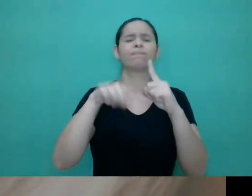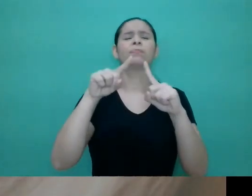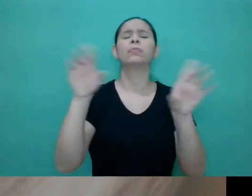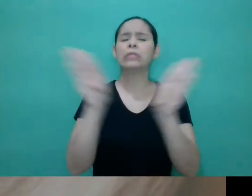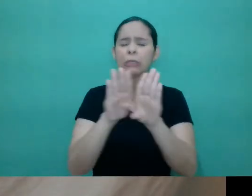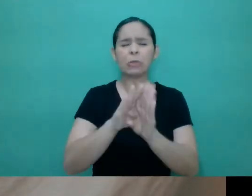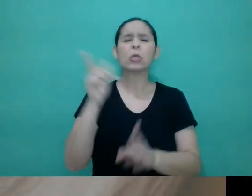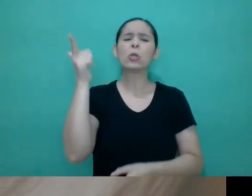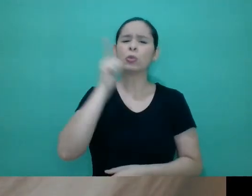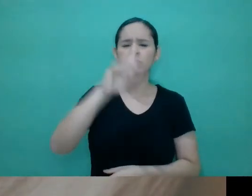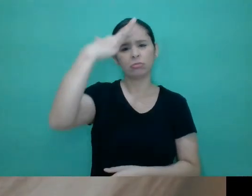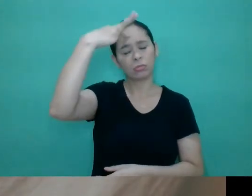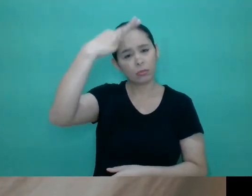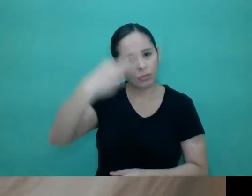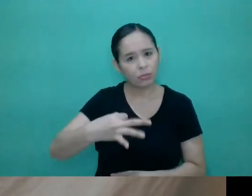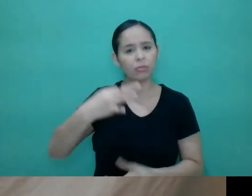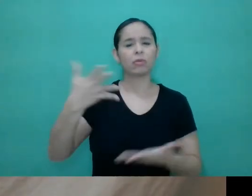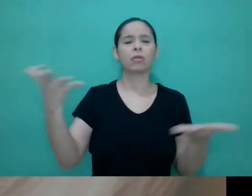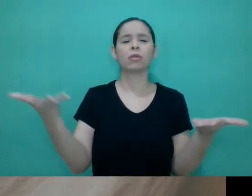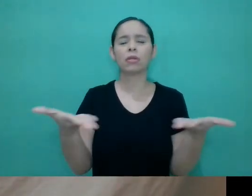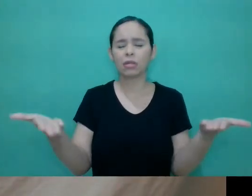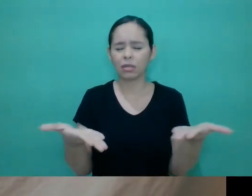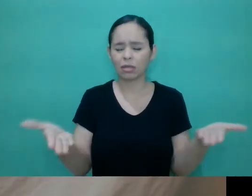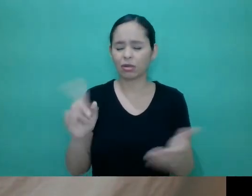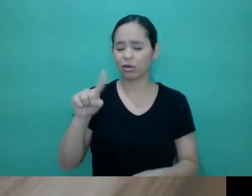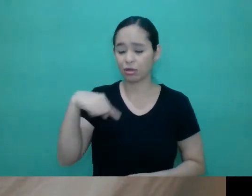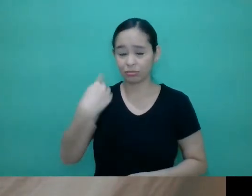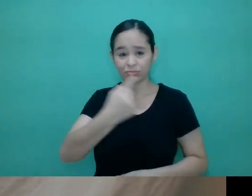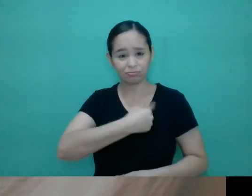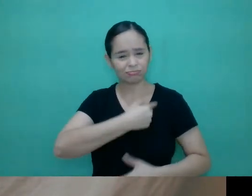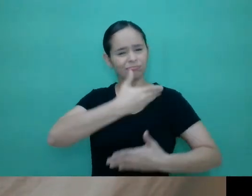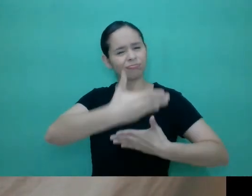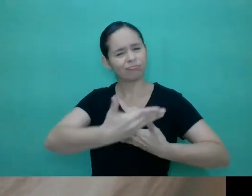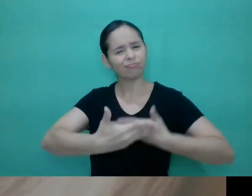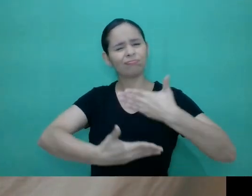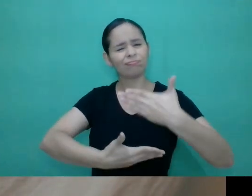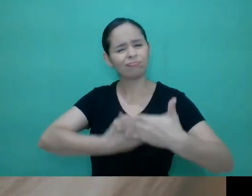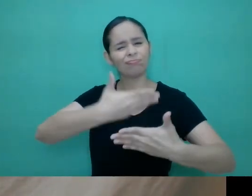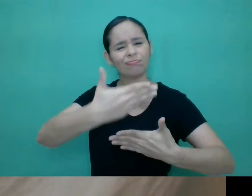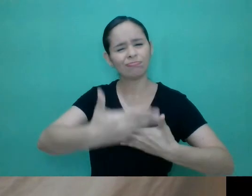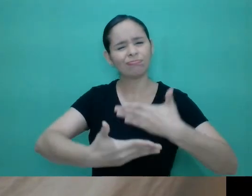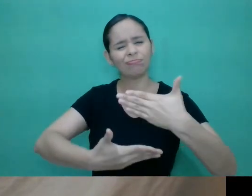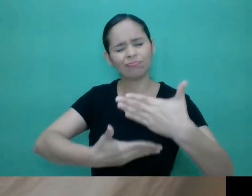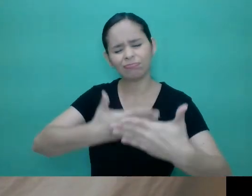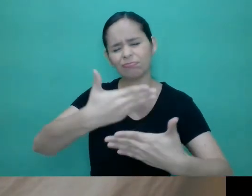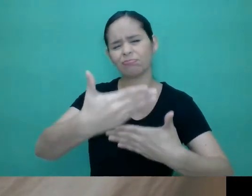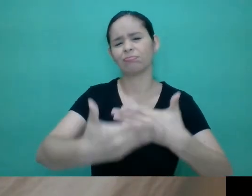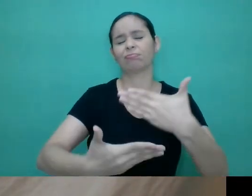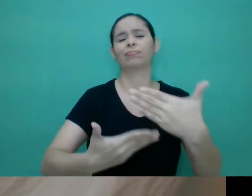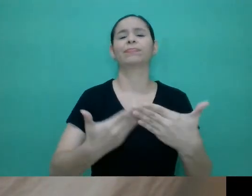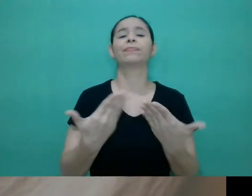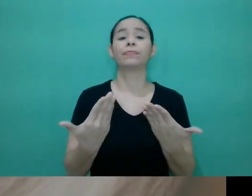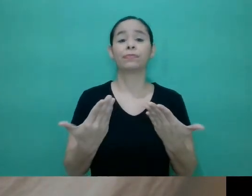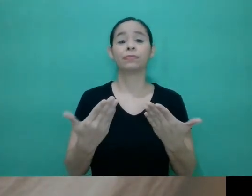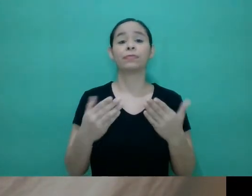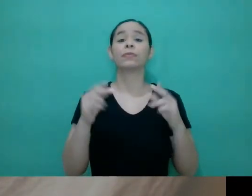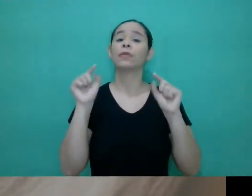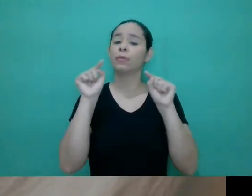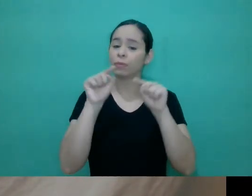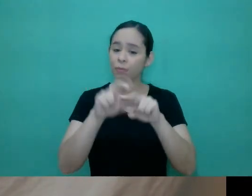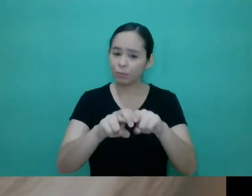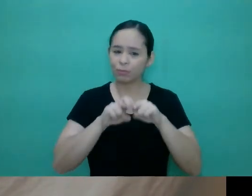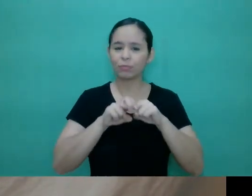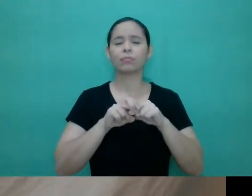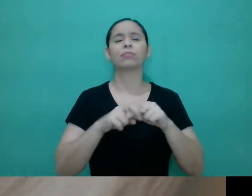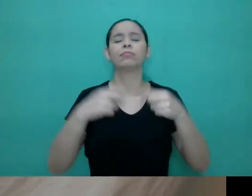primeira globalização que gerou relações duradouras entre 3 e depois 4 continentes. Esses eventos devem